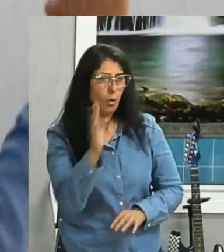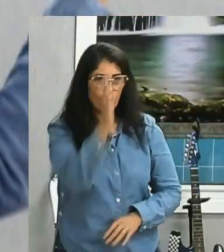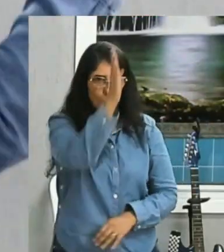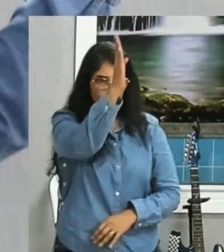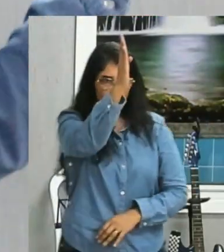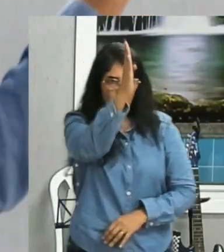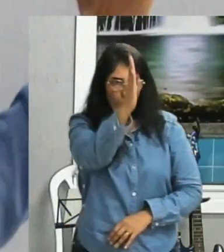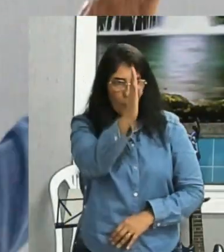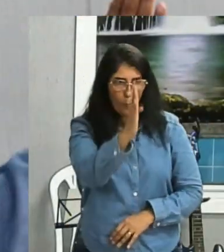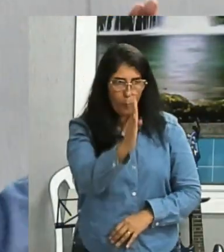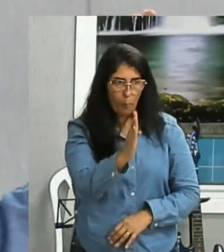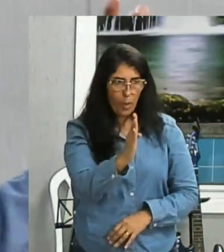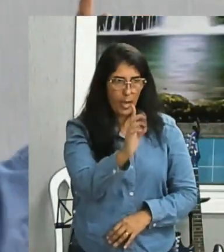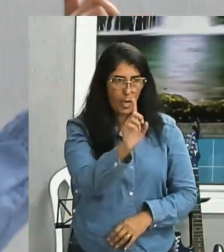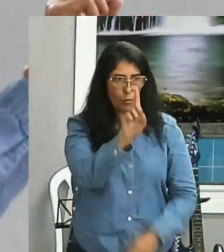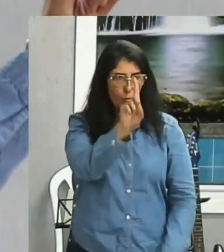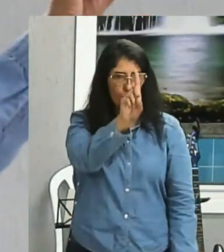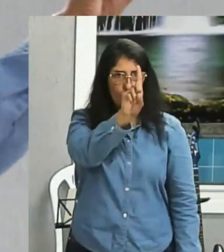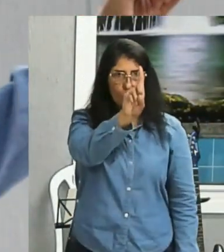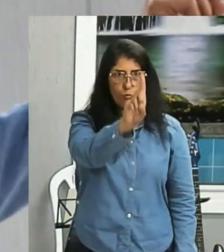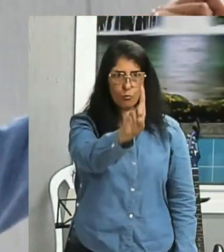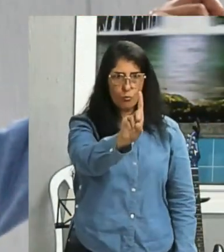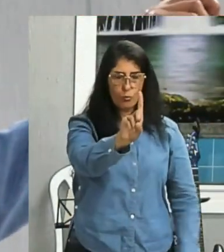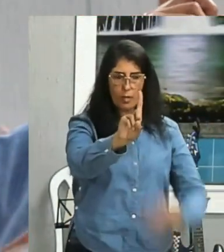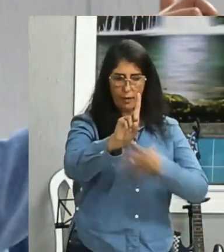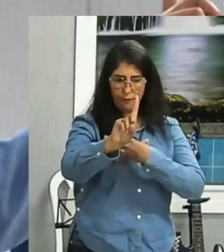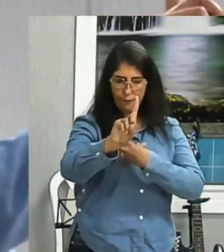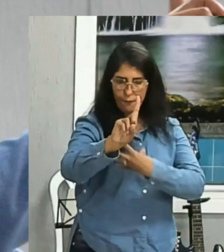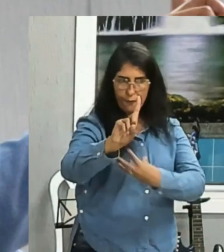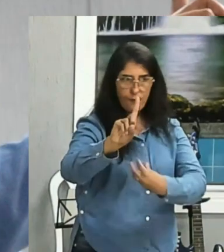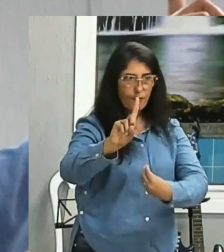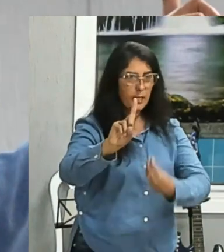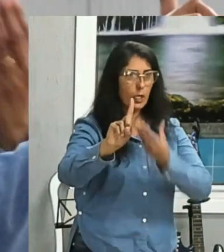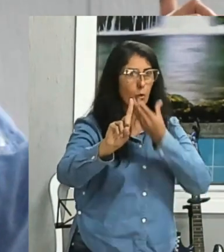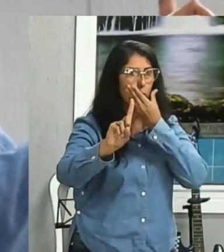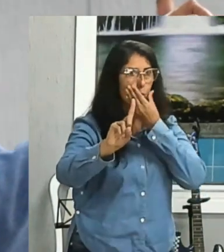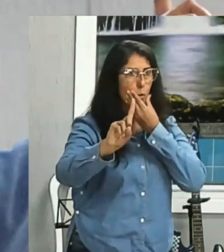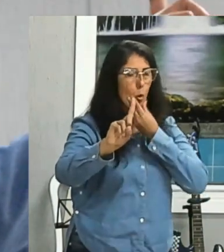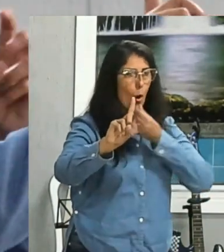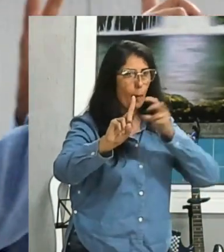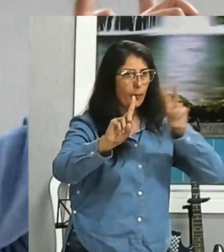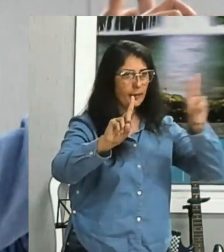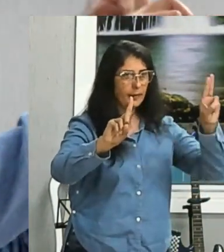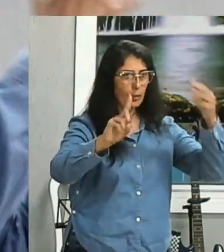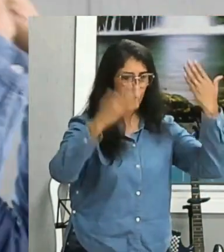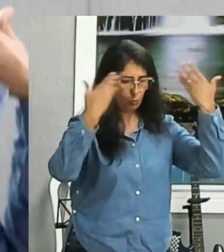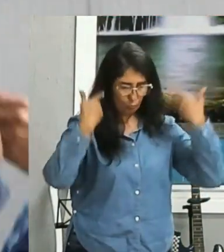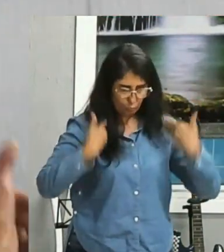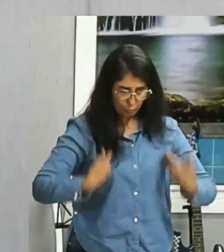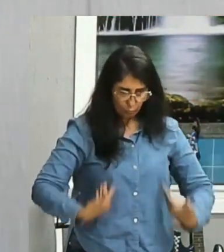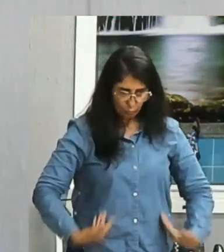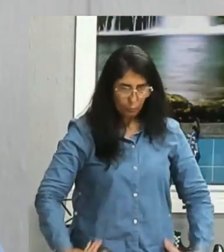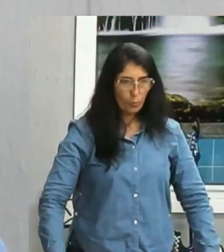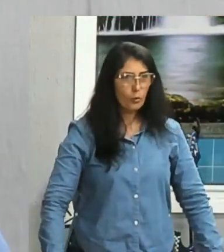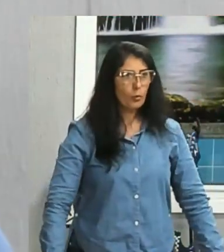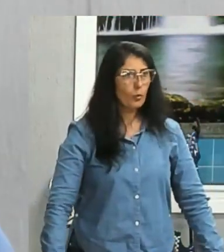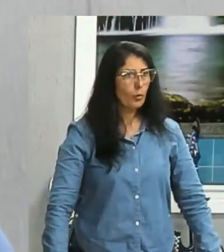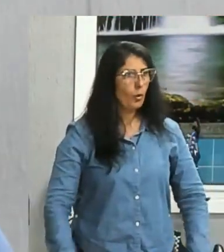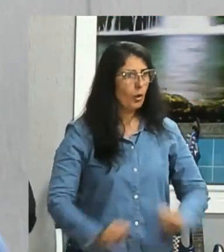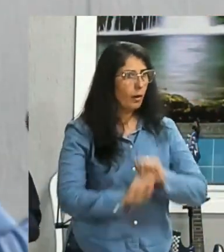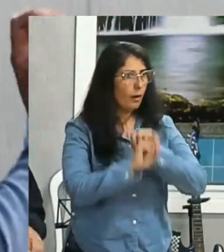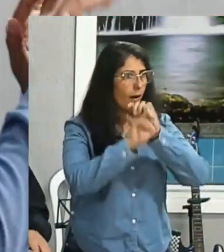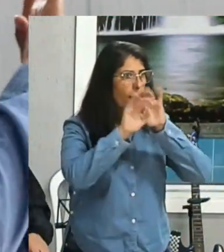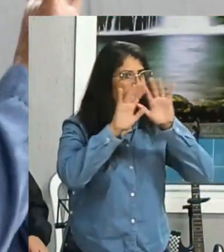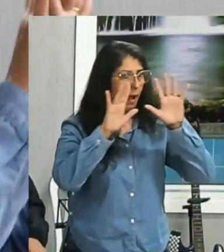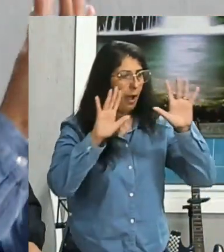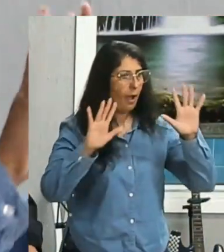um semelhante a filho do homem, com vestes talares e cingido à altura do